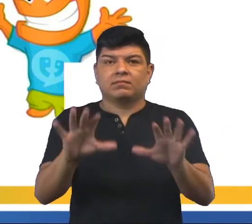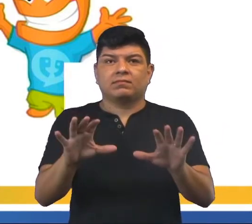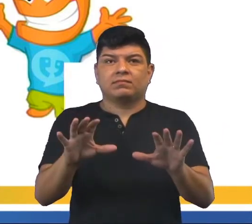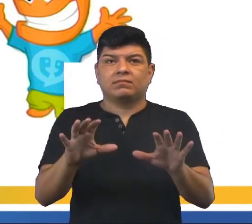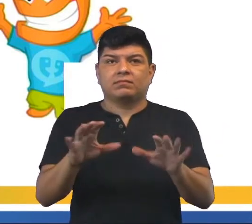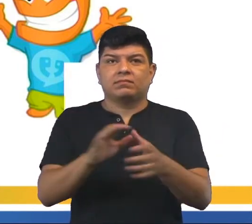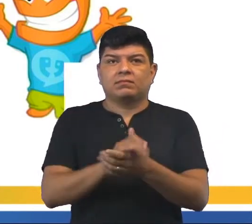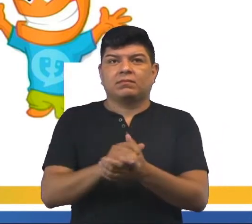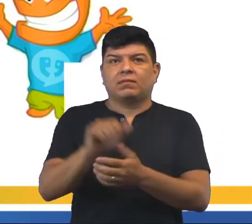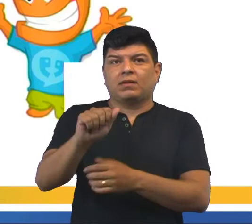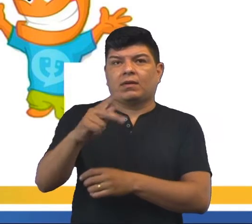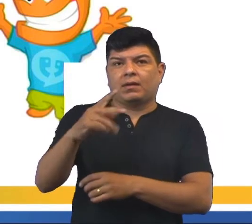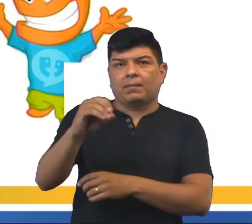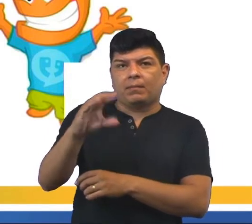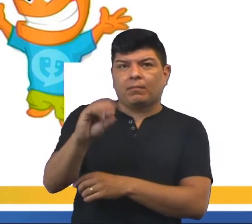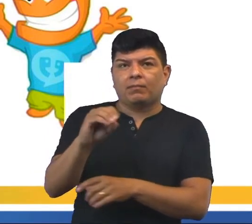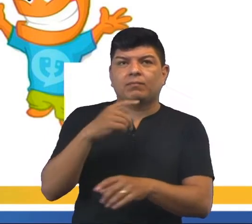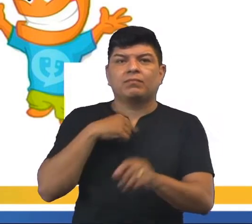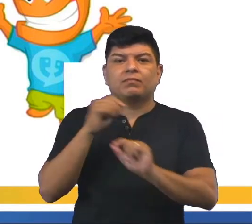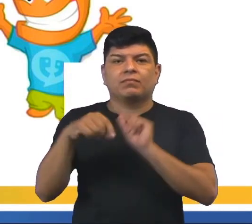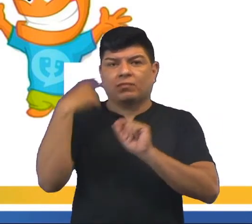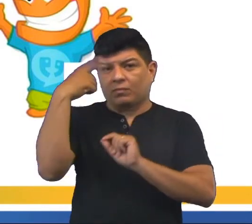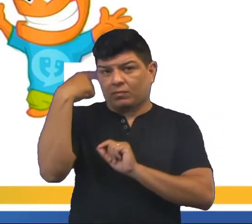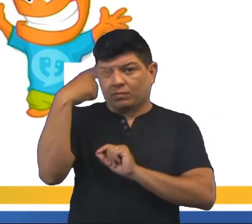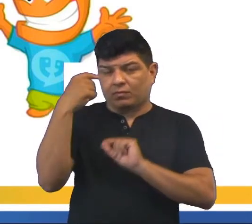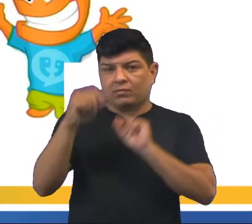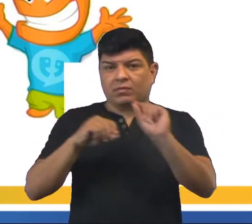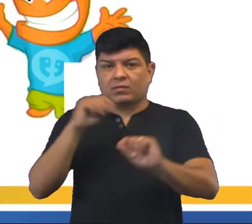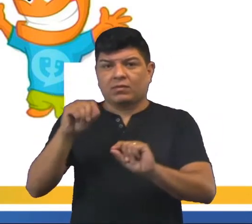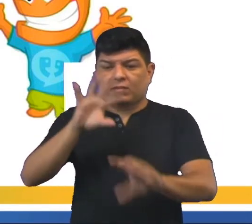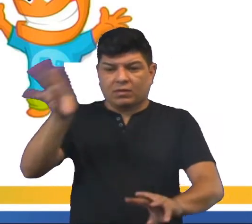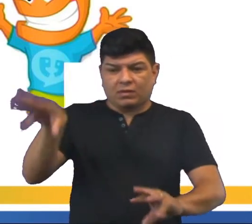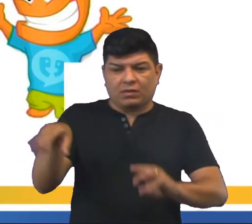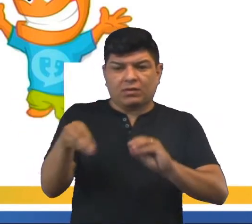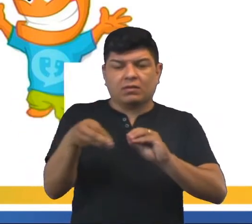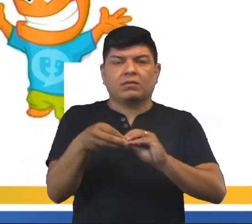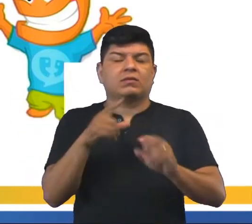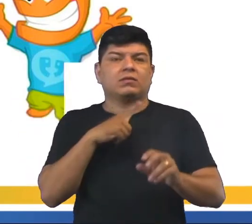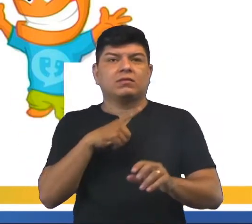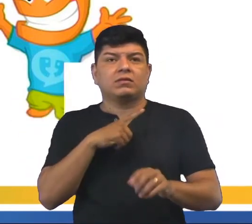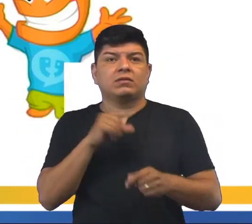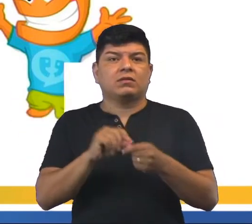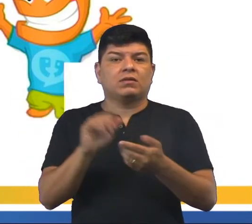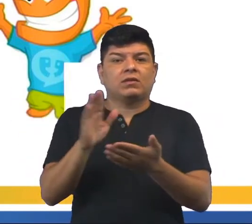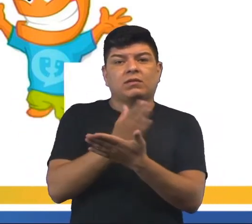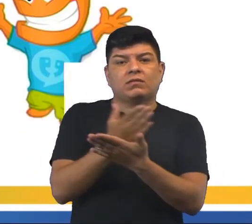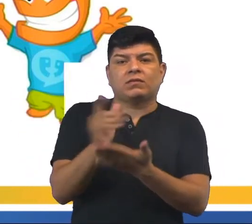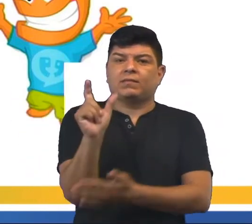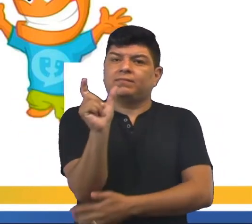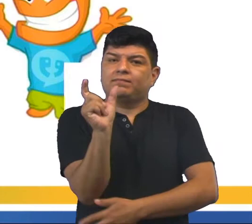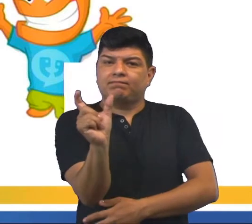de apócope na língua espanhola, eu me refiro, né, àquelas abreviações que são feitas em algumas